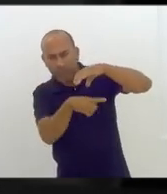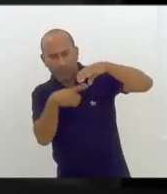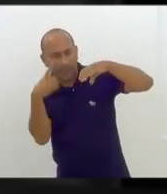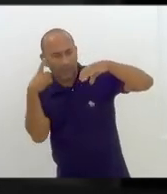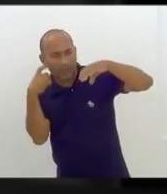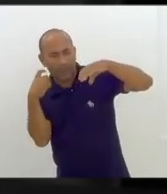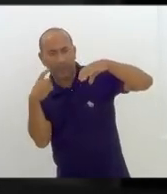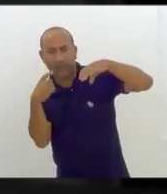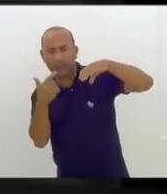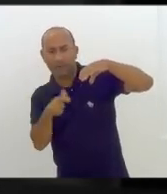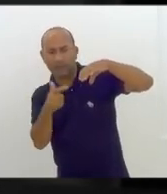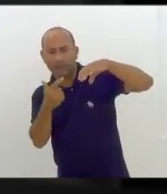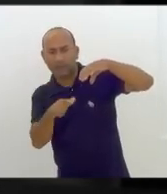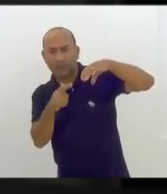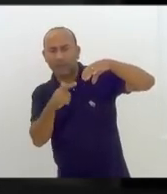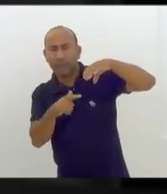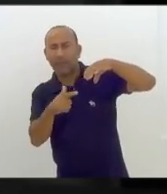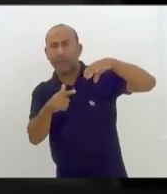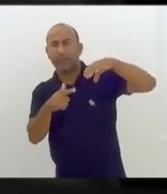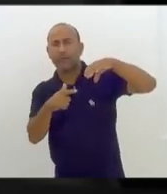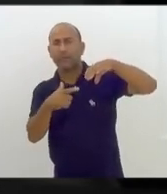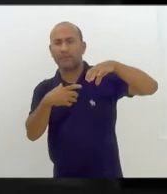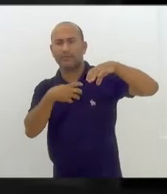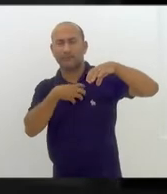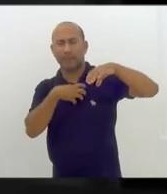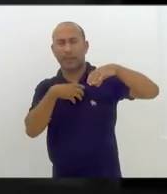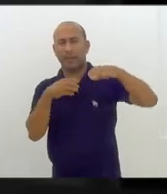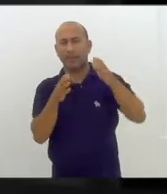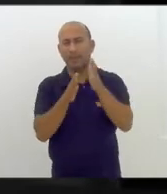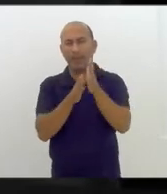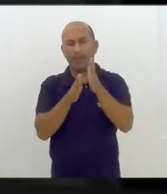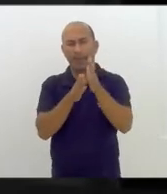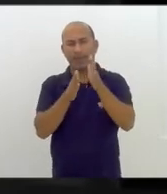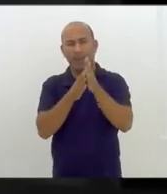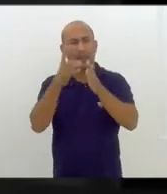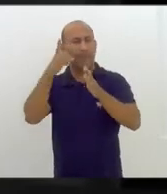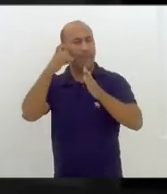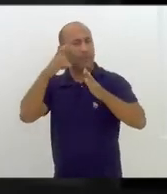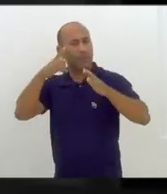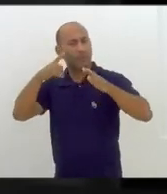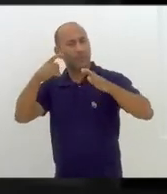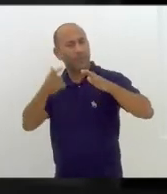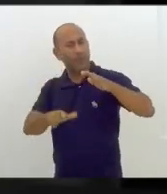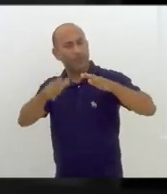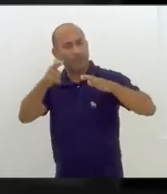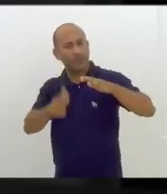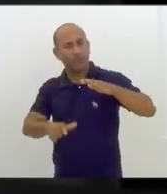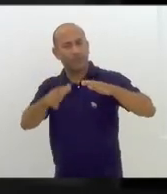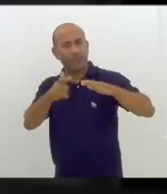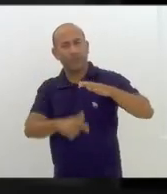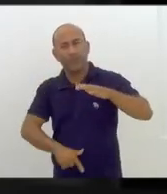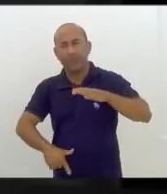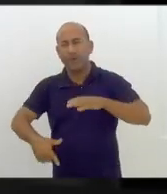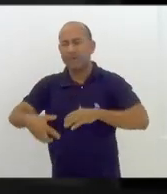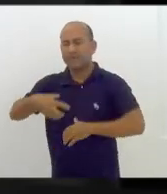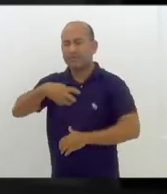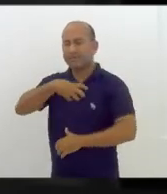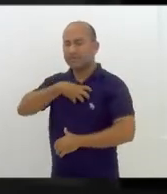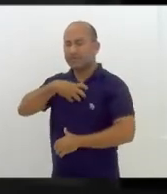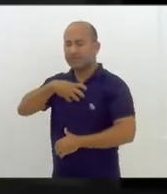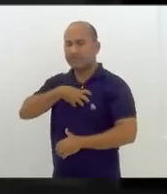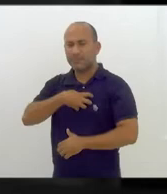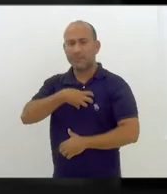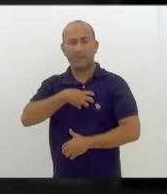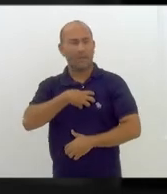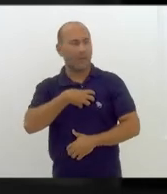eco, eco. É a voz presa nas algemas da repetição, condenada a sussurrar as últimas palavras que lhe chegam, não aos ouvidos nem